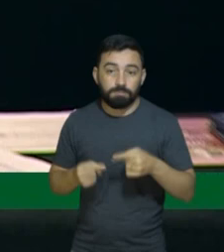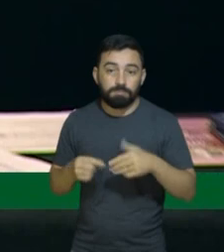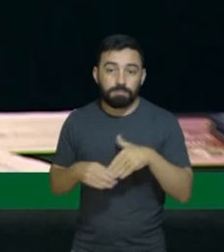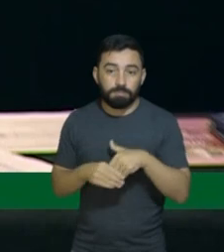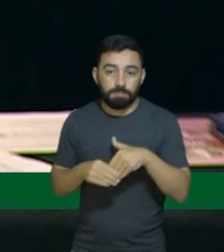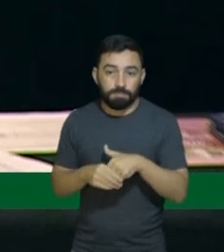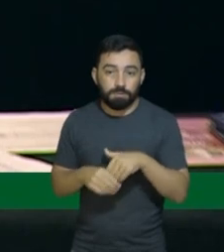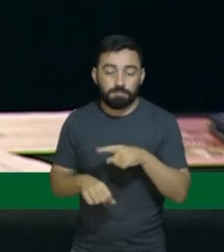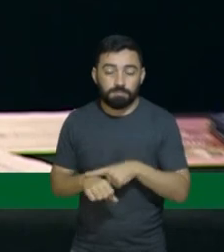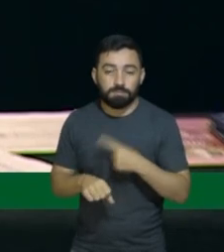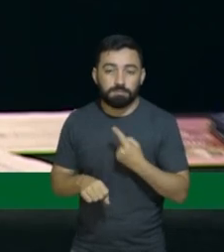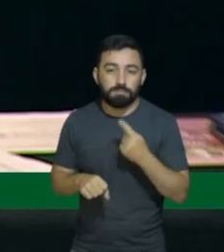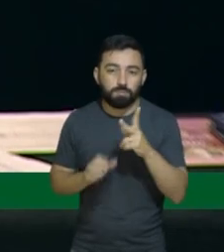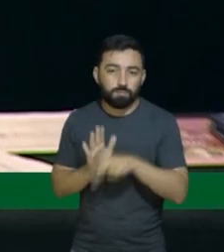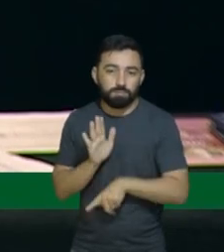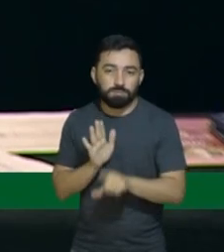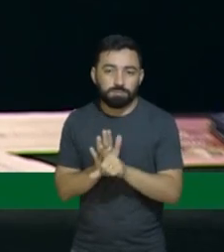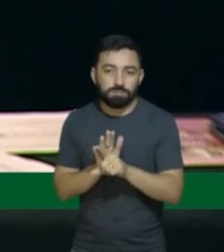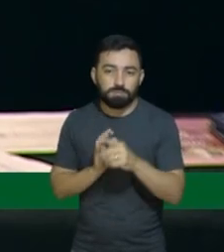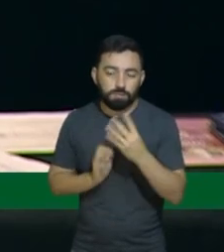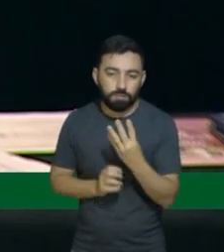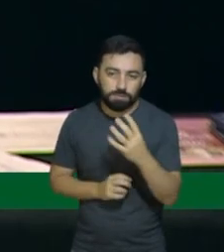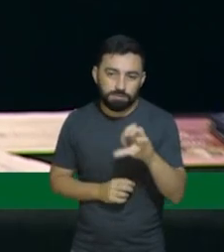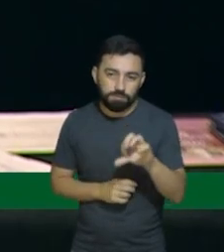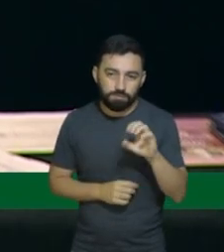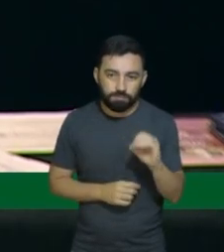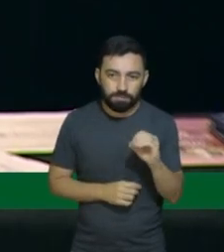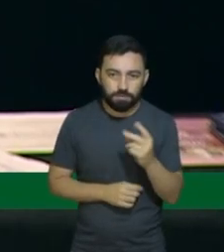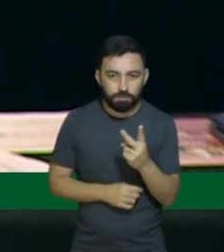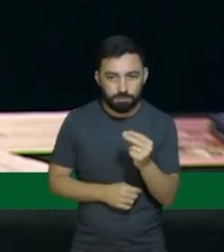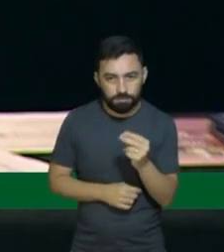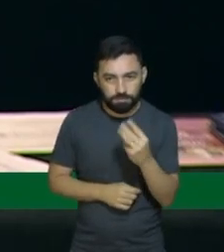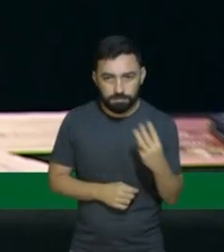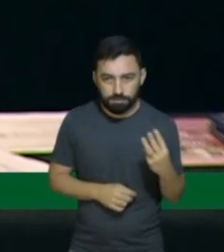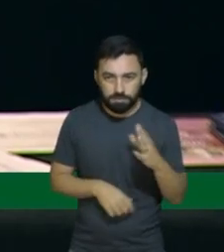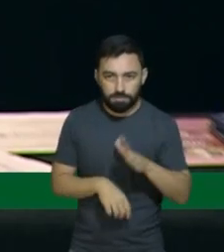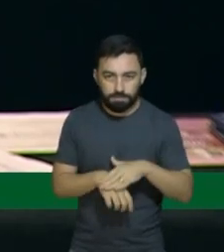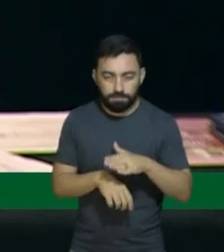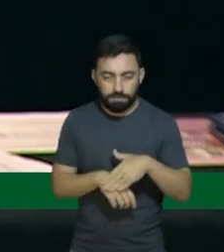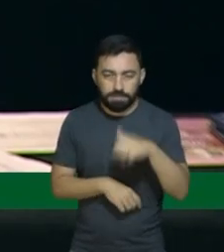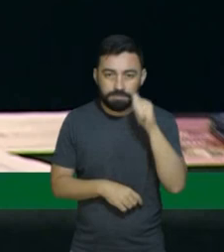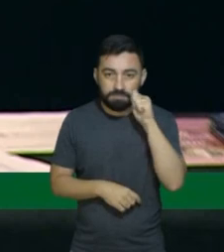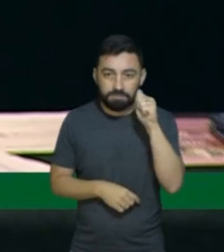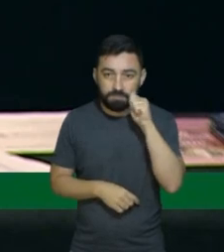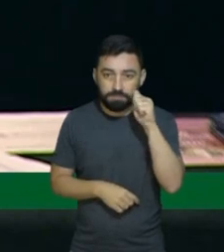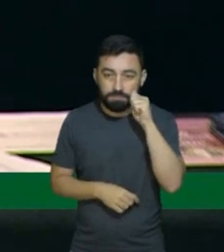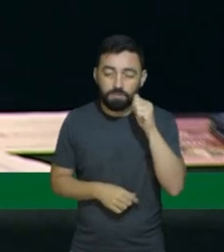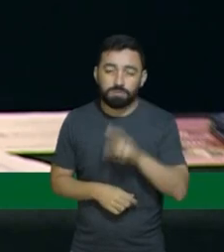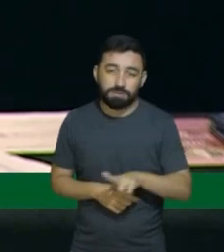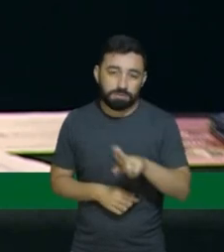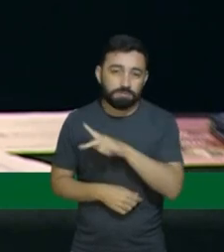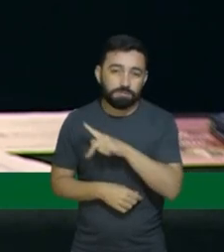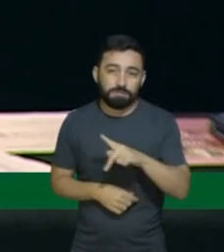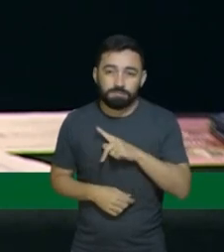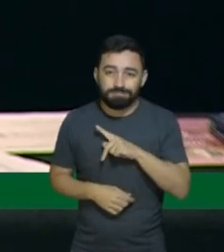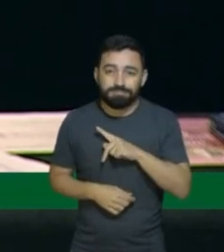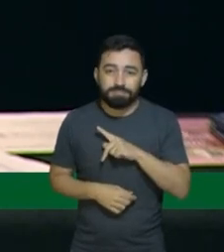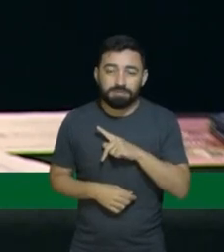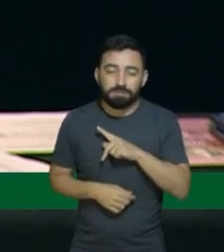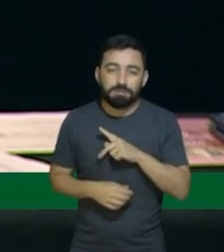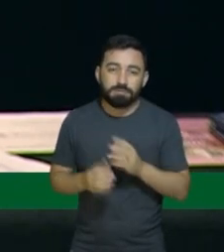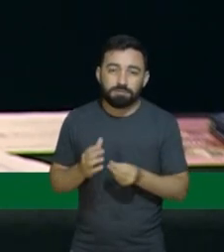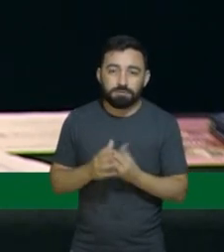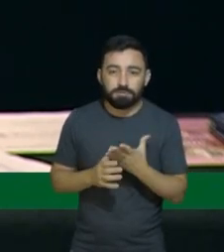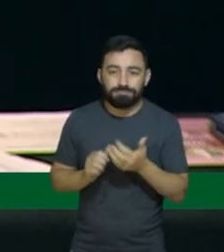projeto de lei 490 2023 autoria deputada Ana campanholo declar de utilidade pública ao Instituto atletismo de